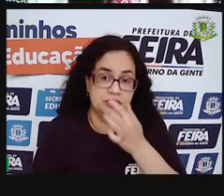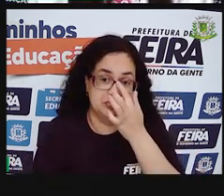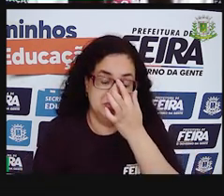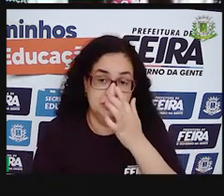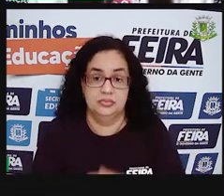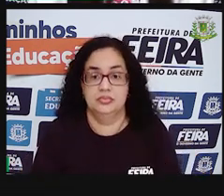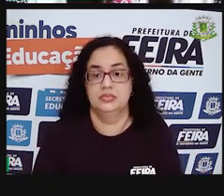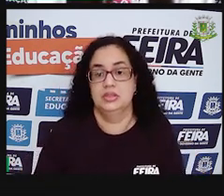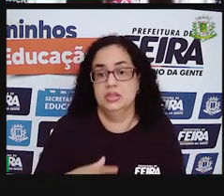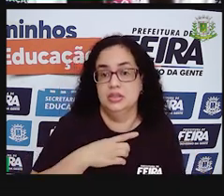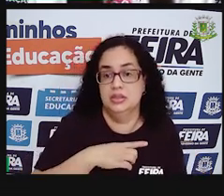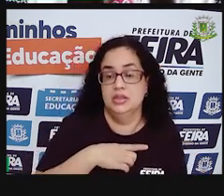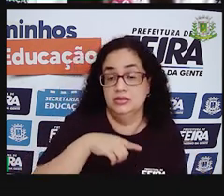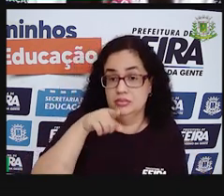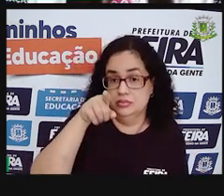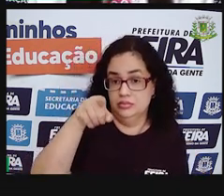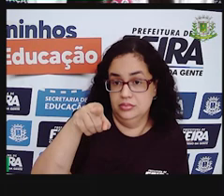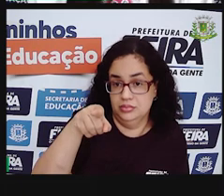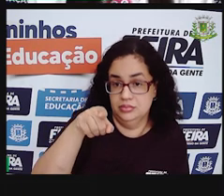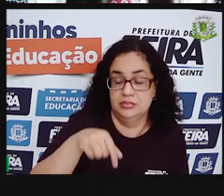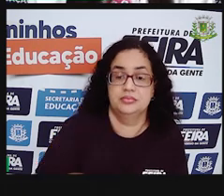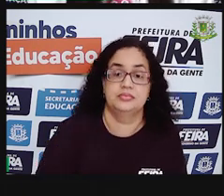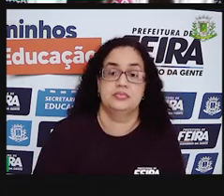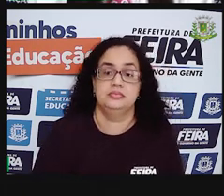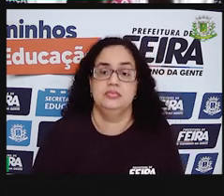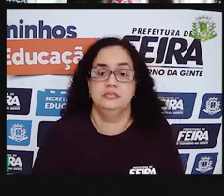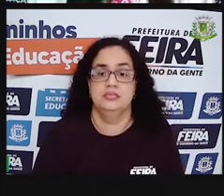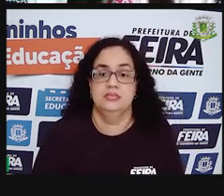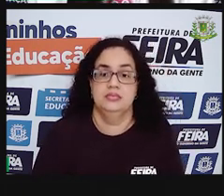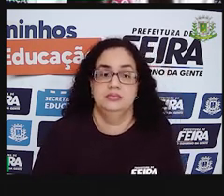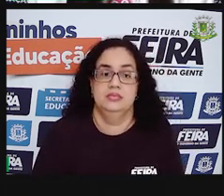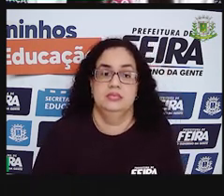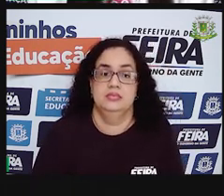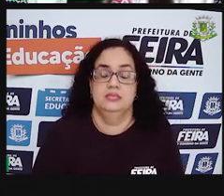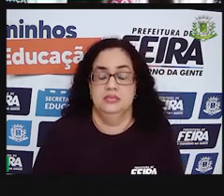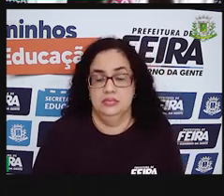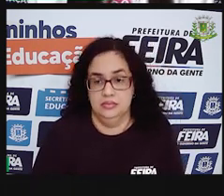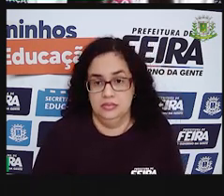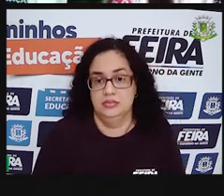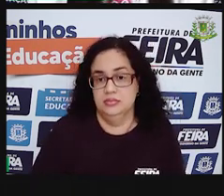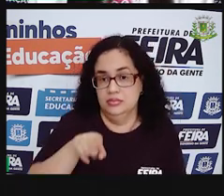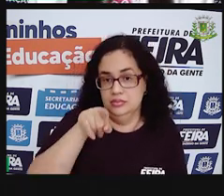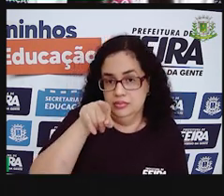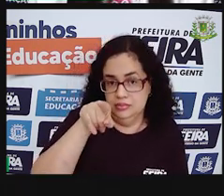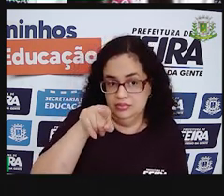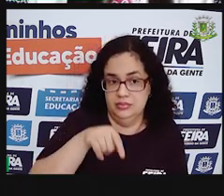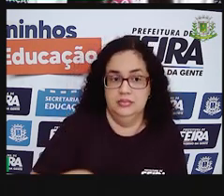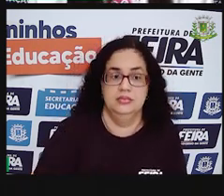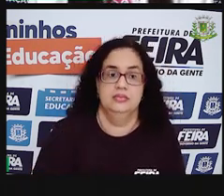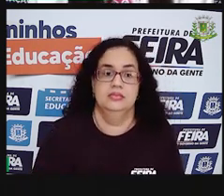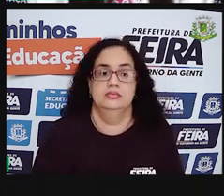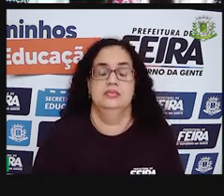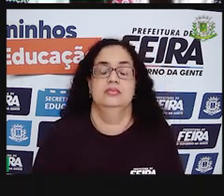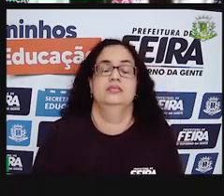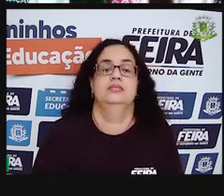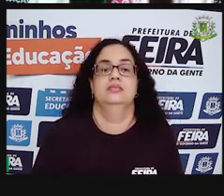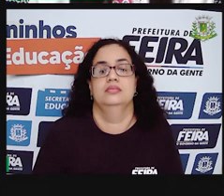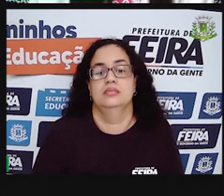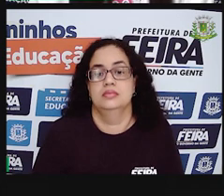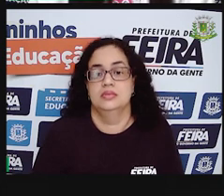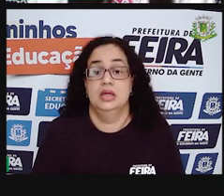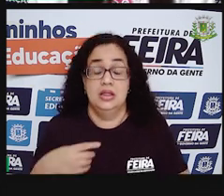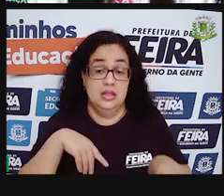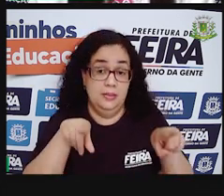Tradicionais. Existe também o Estatuto de Promoção da Igualdade Racial e de Combate à Intolerância